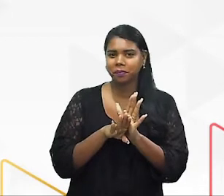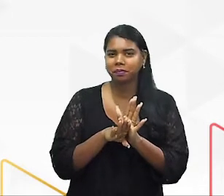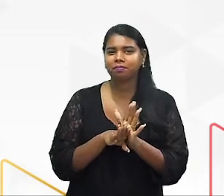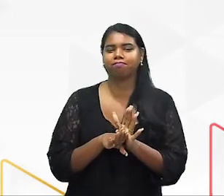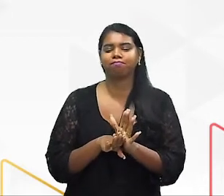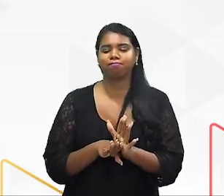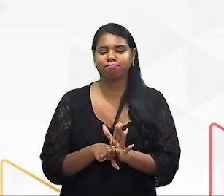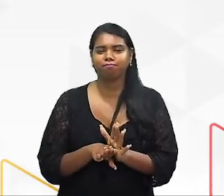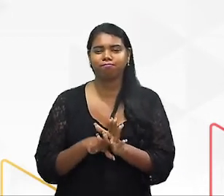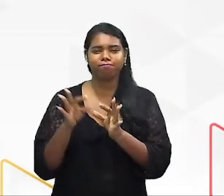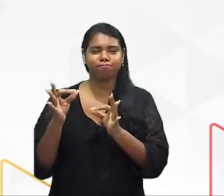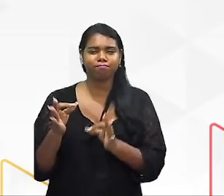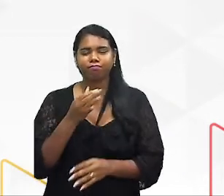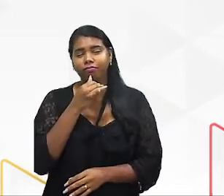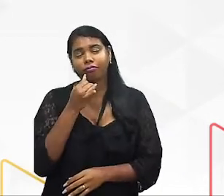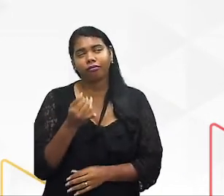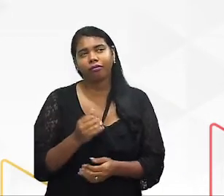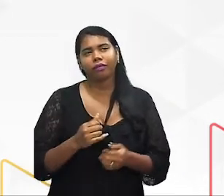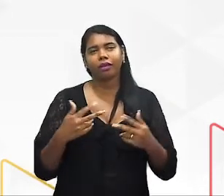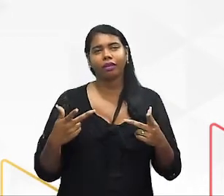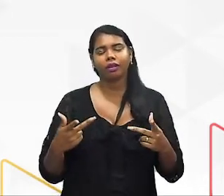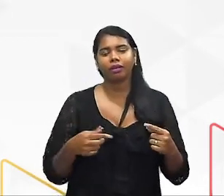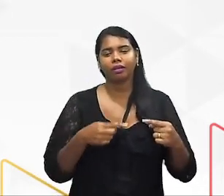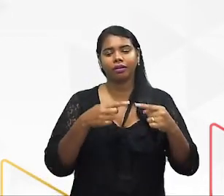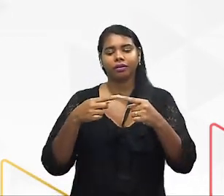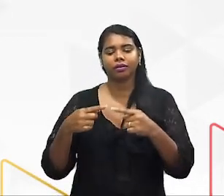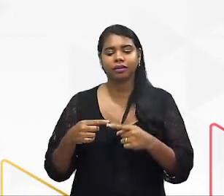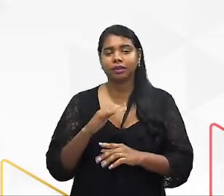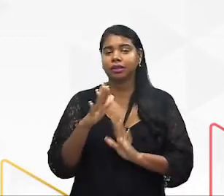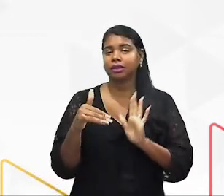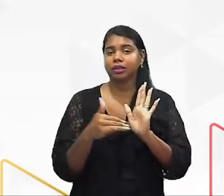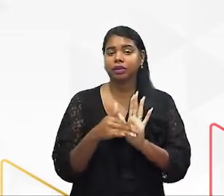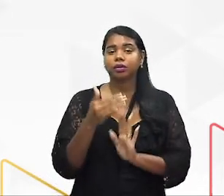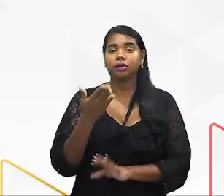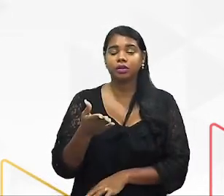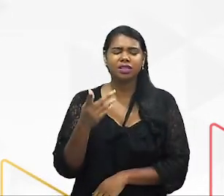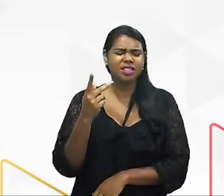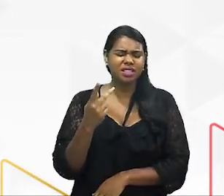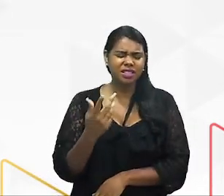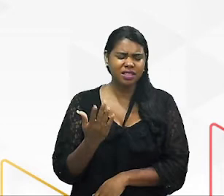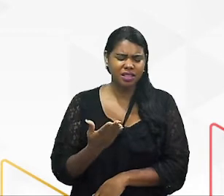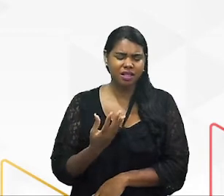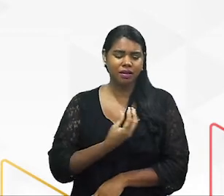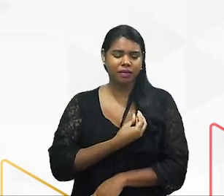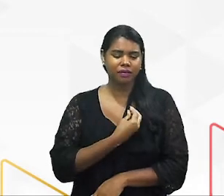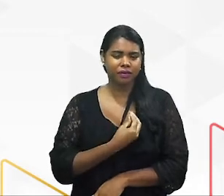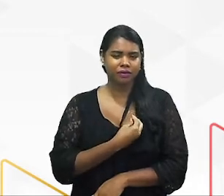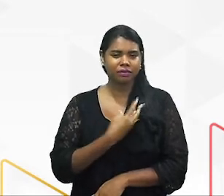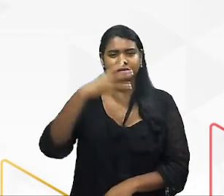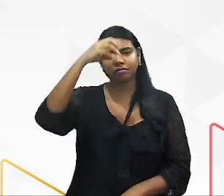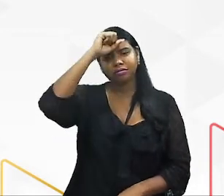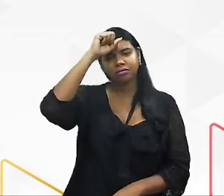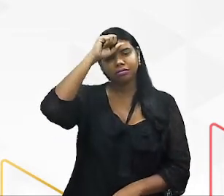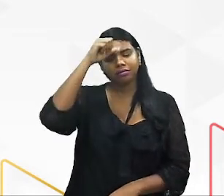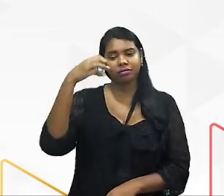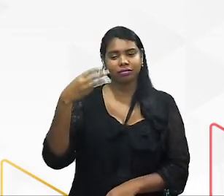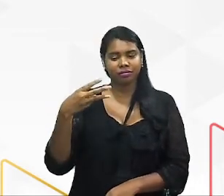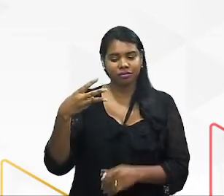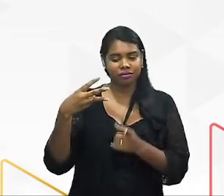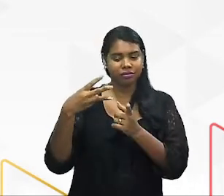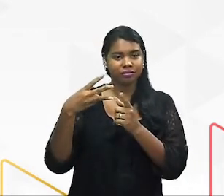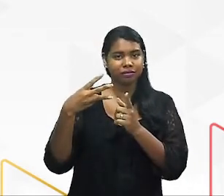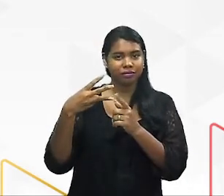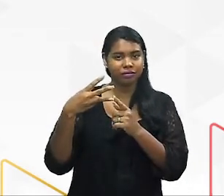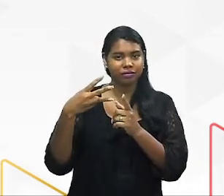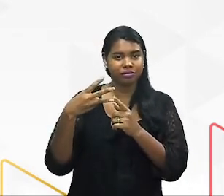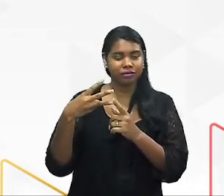mais lógica. Outra está ligada a tudo que você já viveu e aprendeu. E a terceira tem a ver